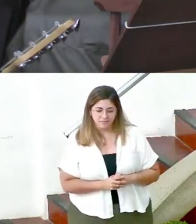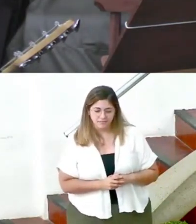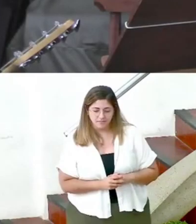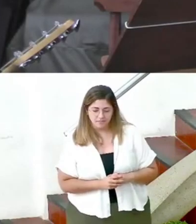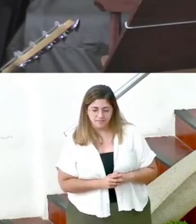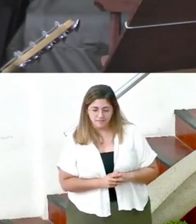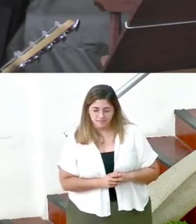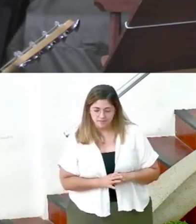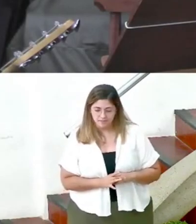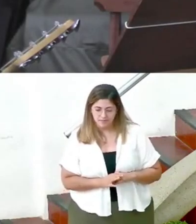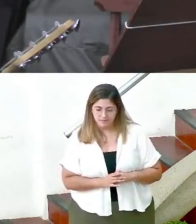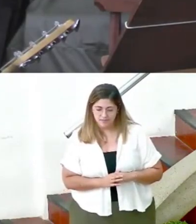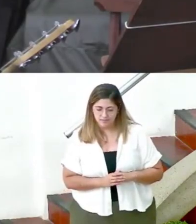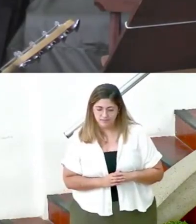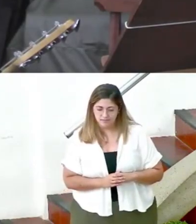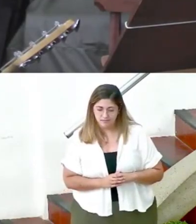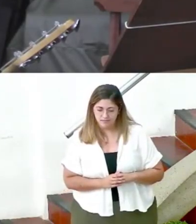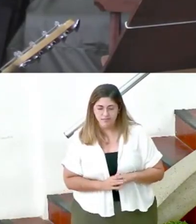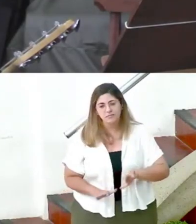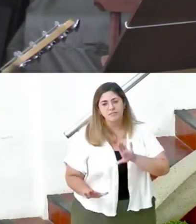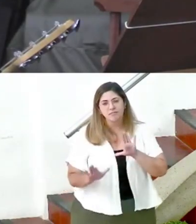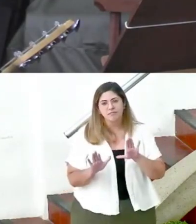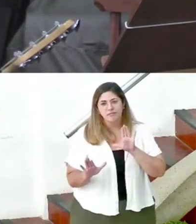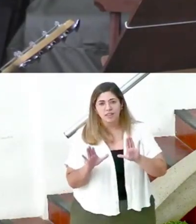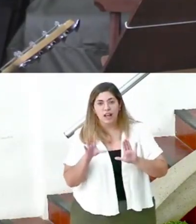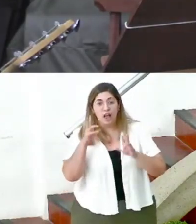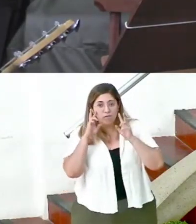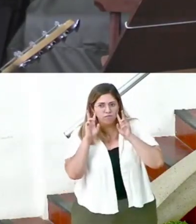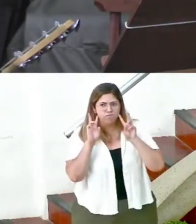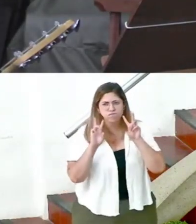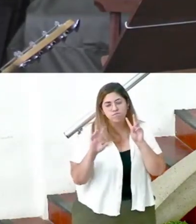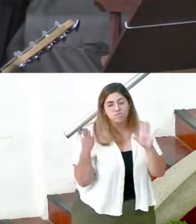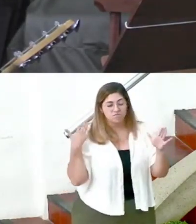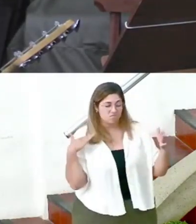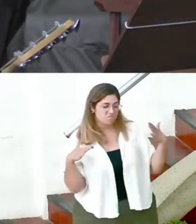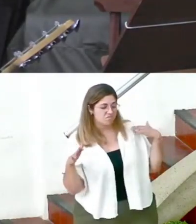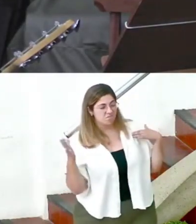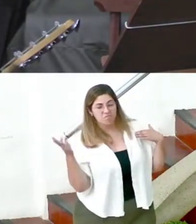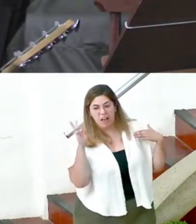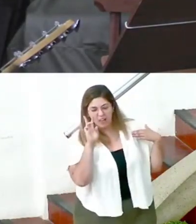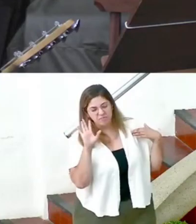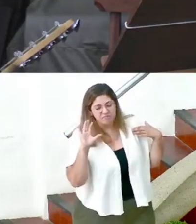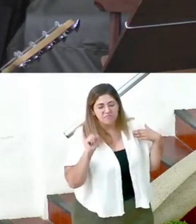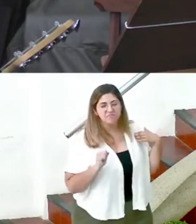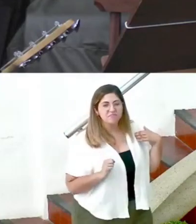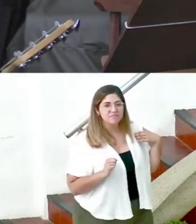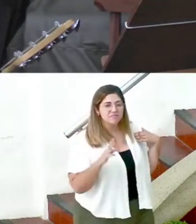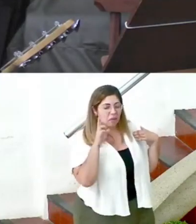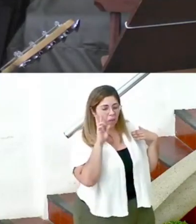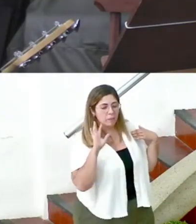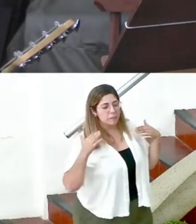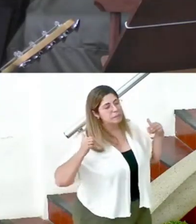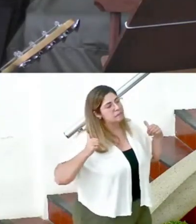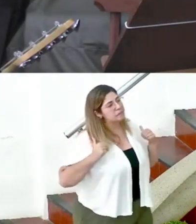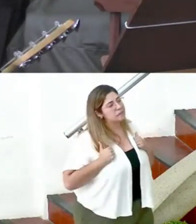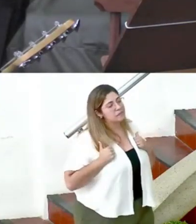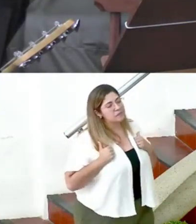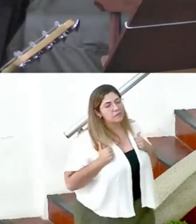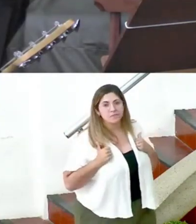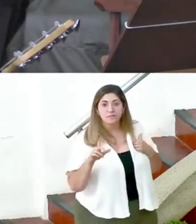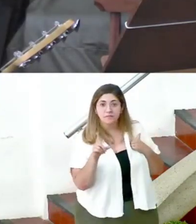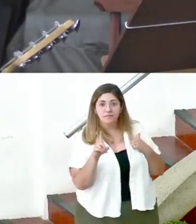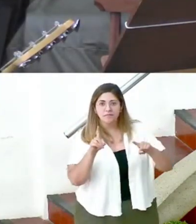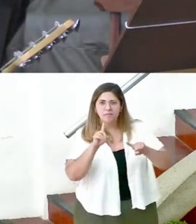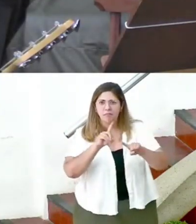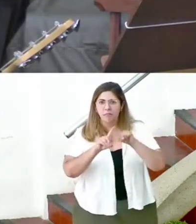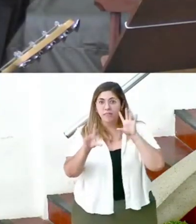não é o ver assim en passant, não é o ver como quem vê e logo esquece, é assim: veja com cuidado, veja com atenção,